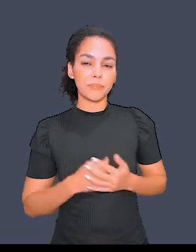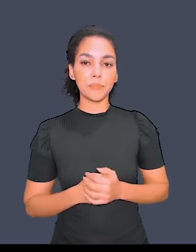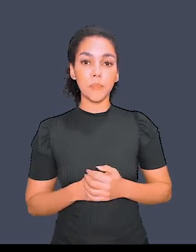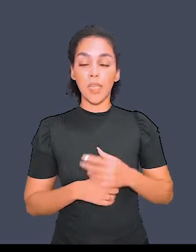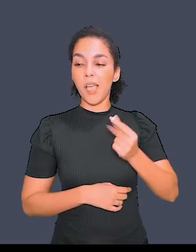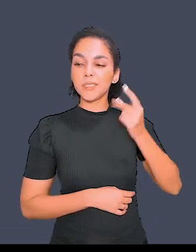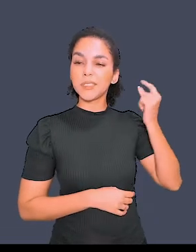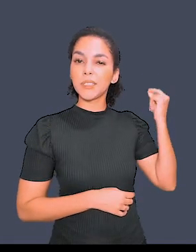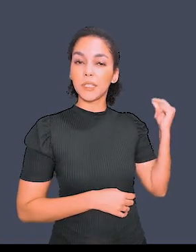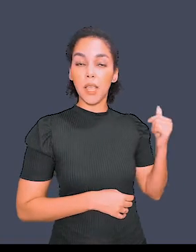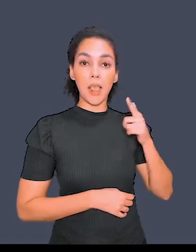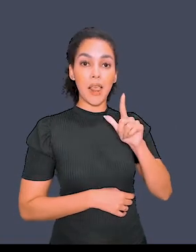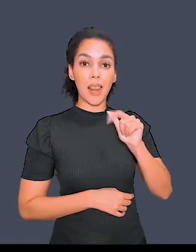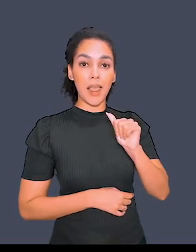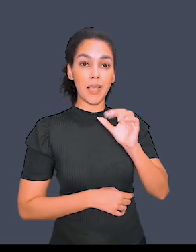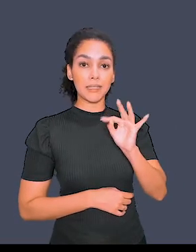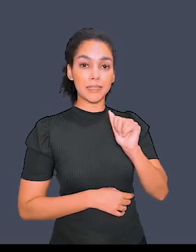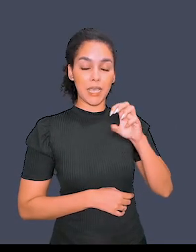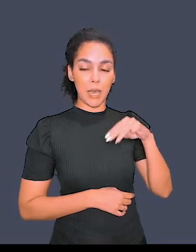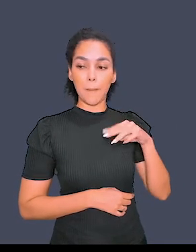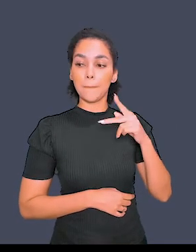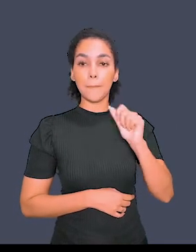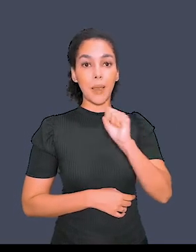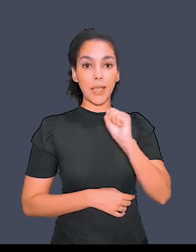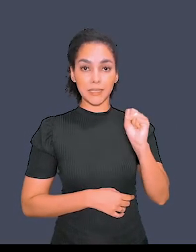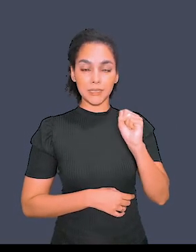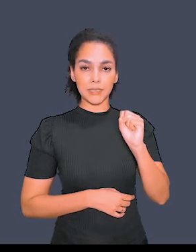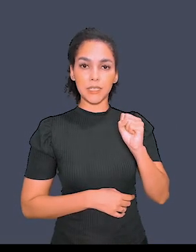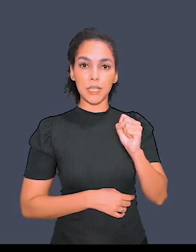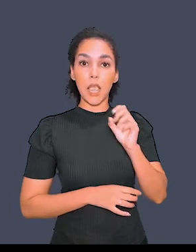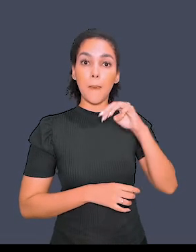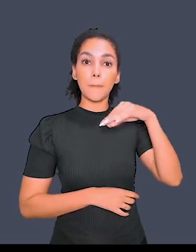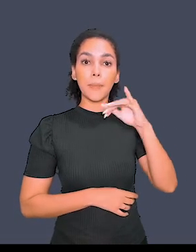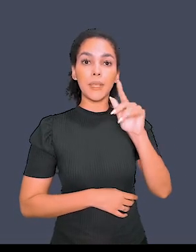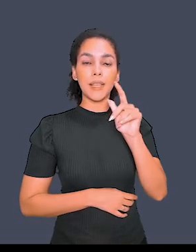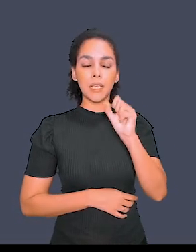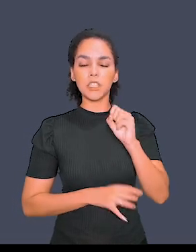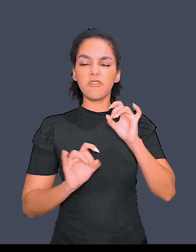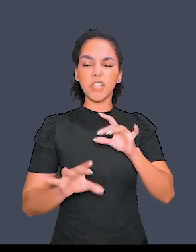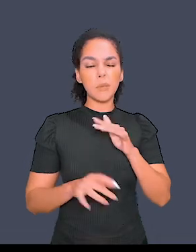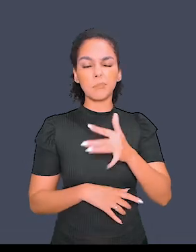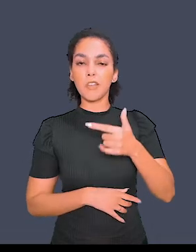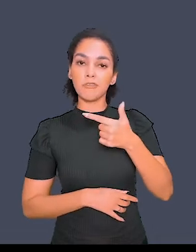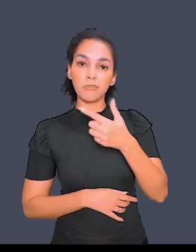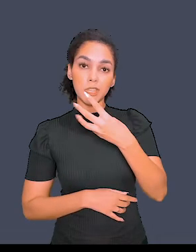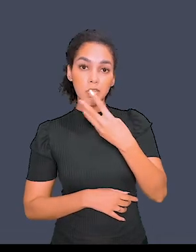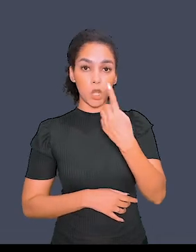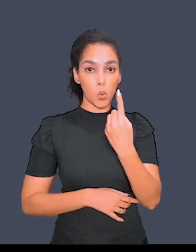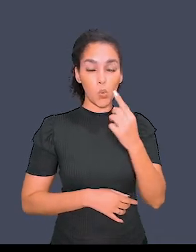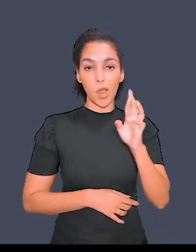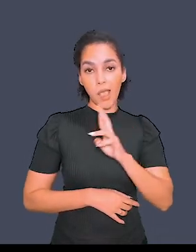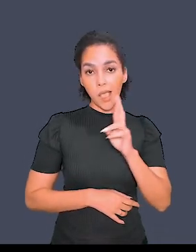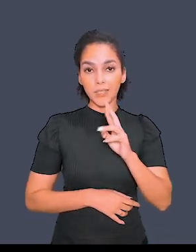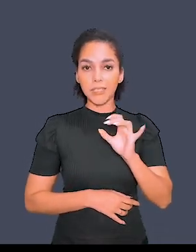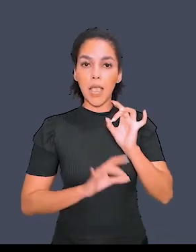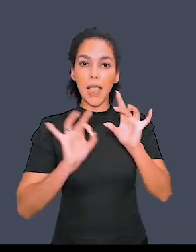Antigamente, milhas Latam Pass, que no caso era chamada de milhas múltiplos, a gente conseguia vender essas milhas a um preço de R$31, R$32